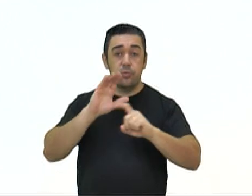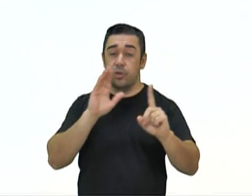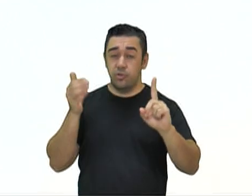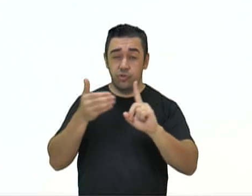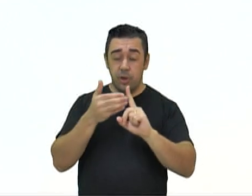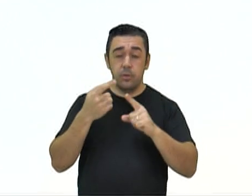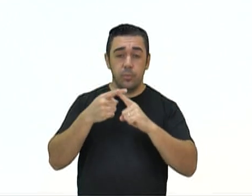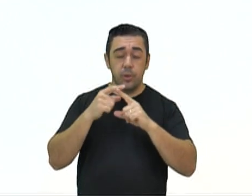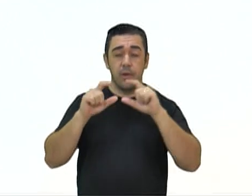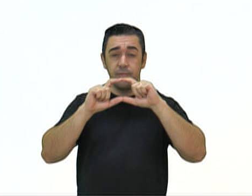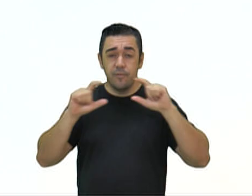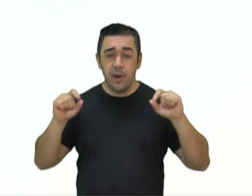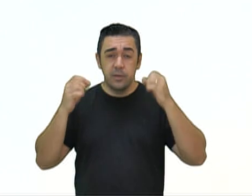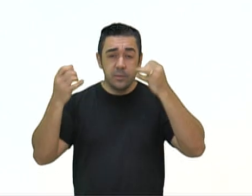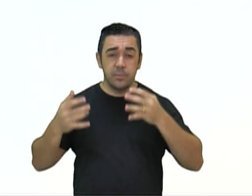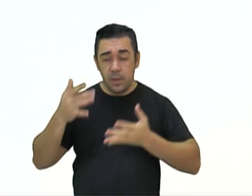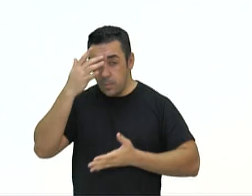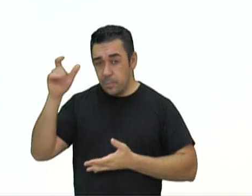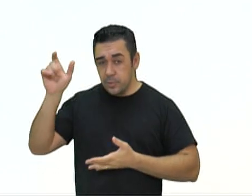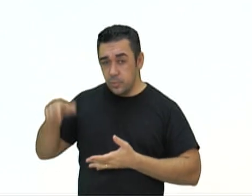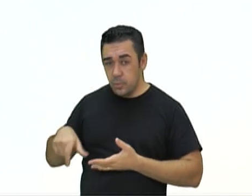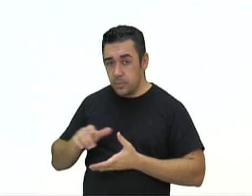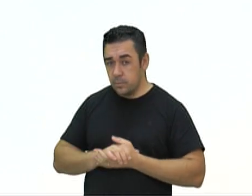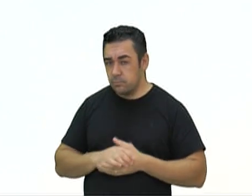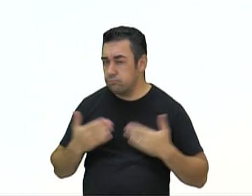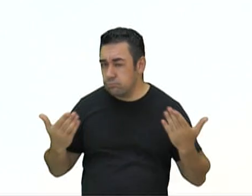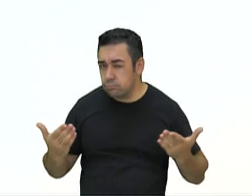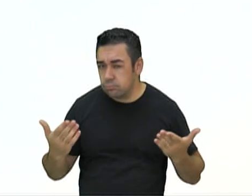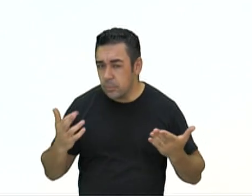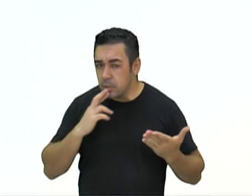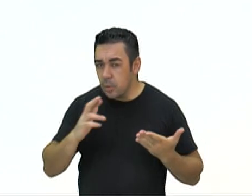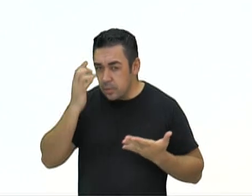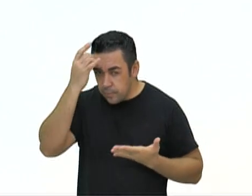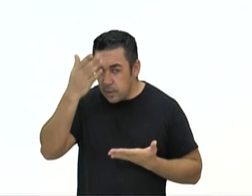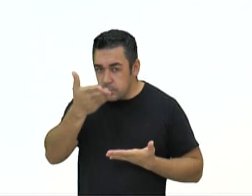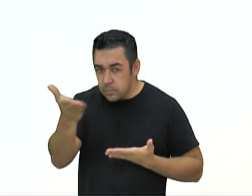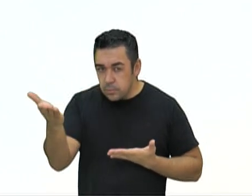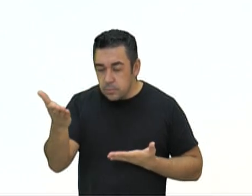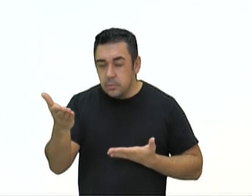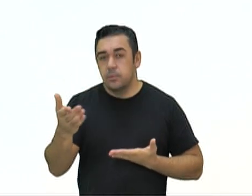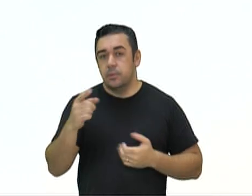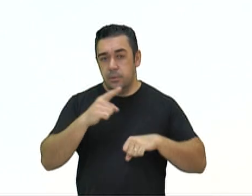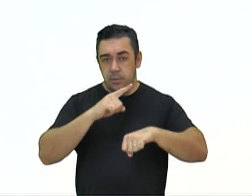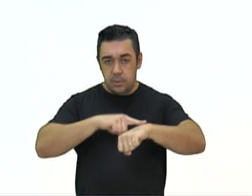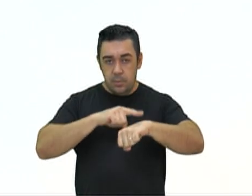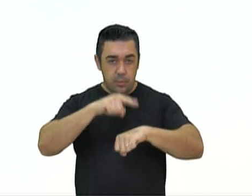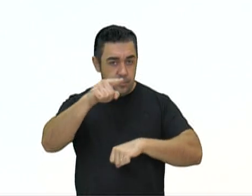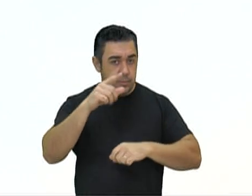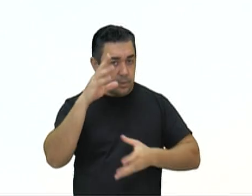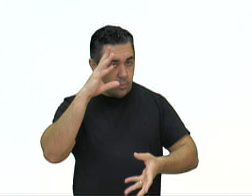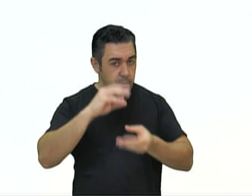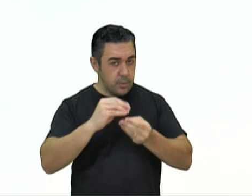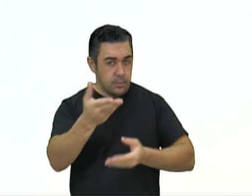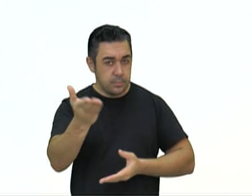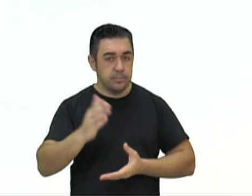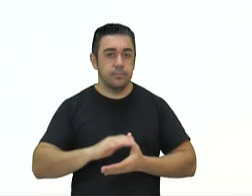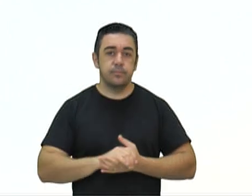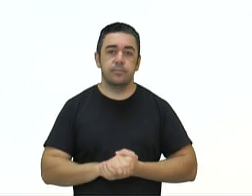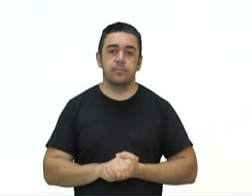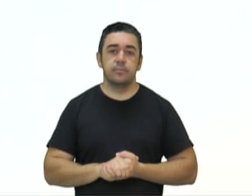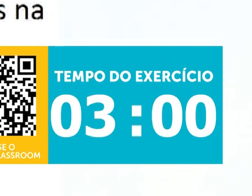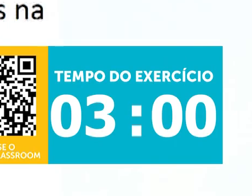na frase acima se refere a uma pessoa. E agora, pessoal, essa tá mais fácil? Então, um tempo para vocês tentarem acertar.